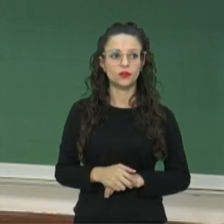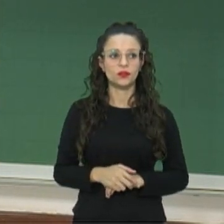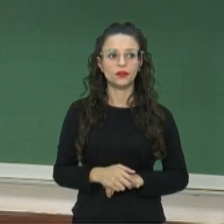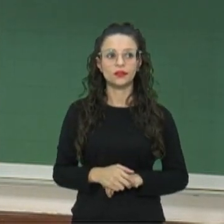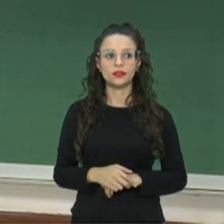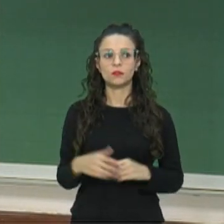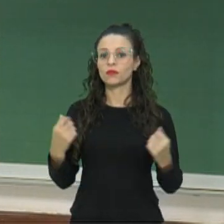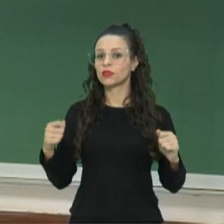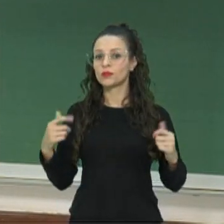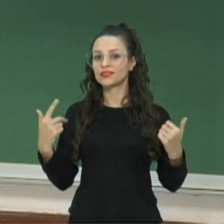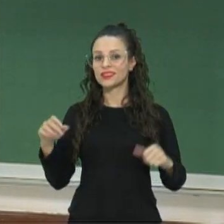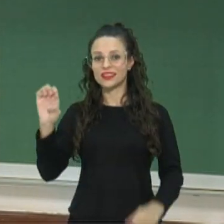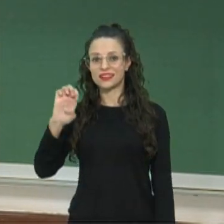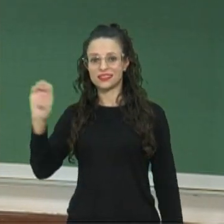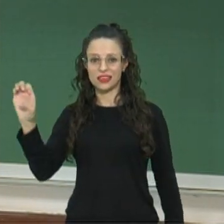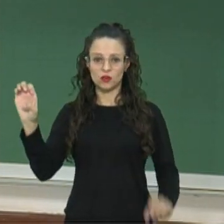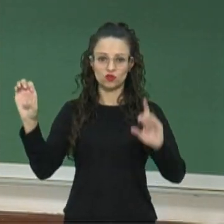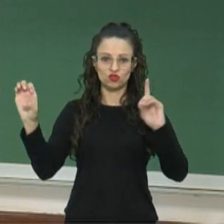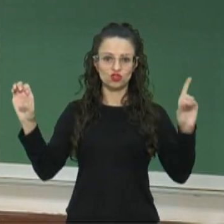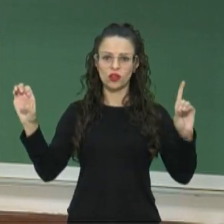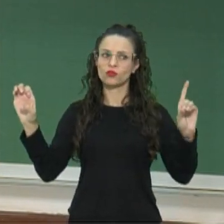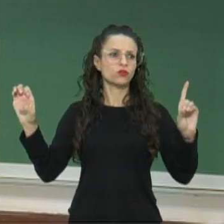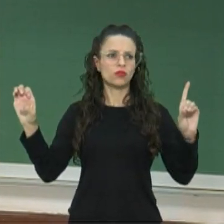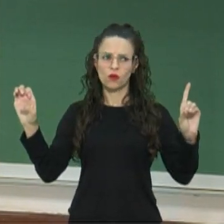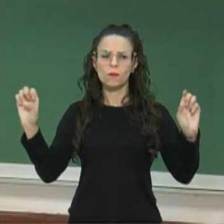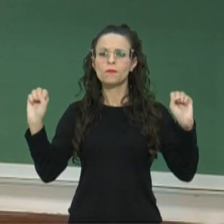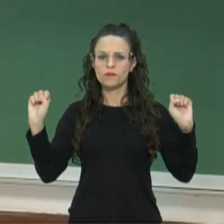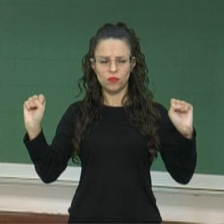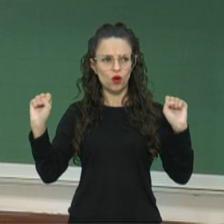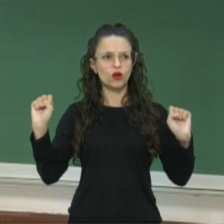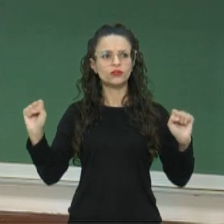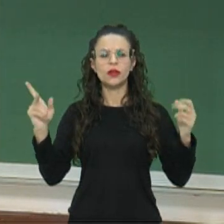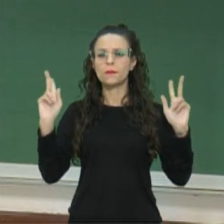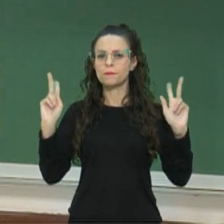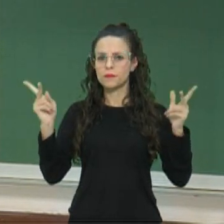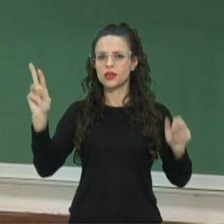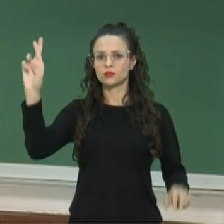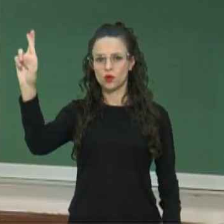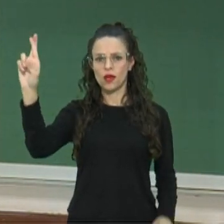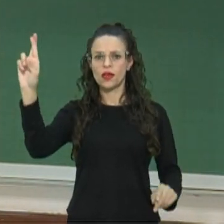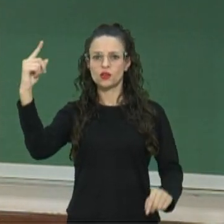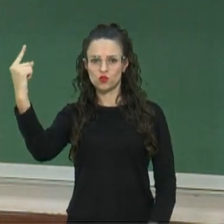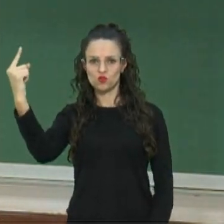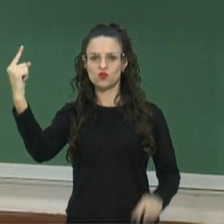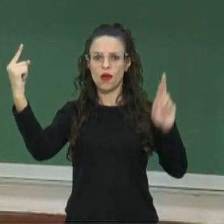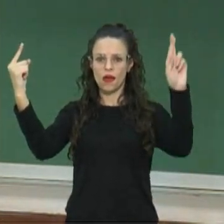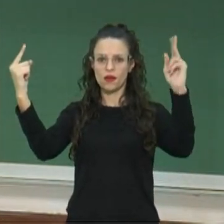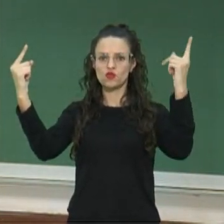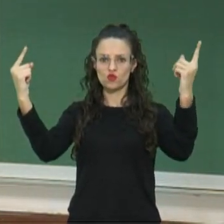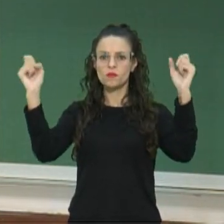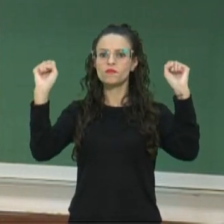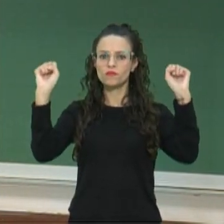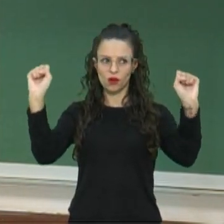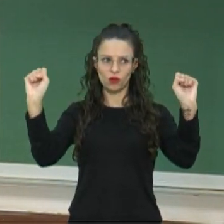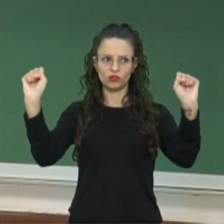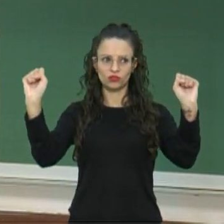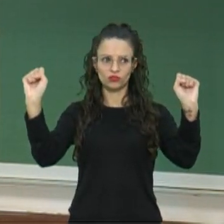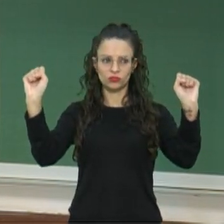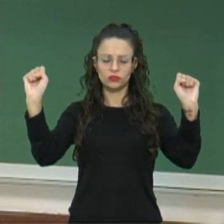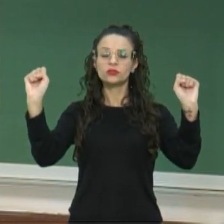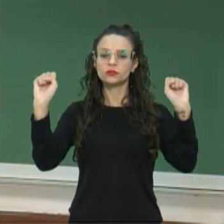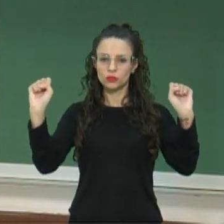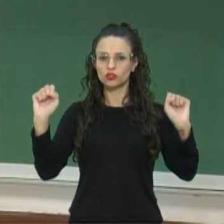lado esquerdo precisa ser diferente do lado direito. Eu posso ter, inclusive, o mesmo radical 1 aqui, tá? E o mesmo